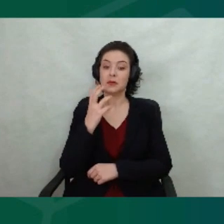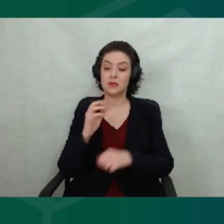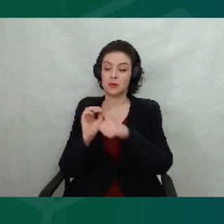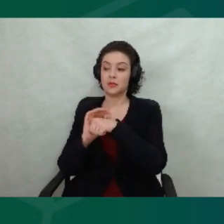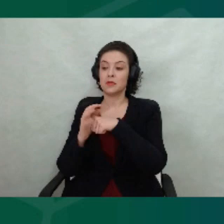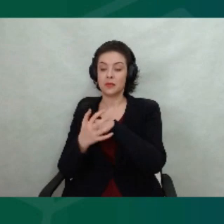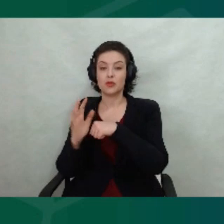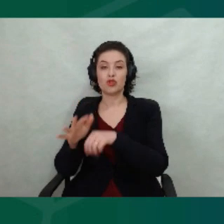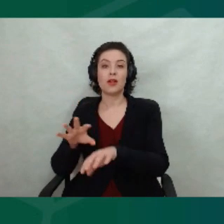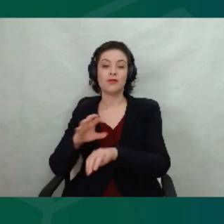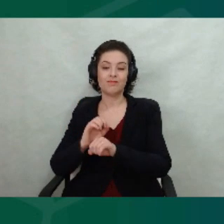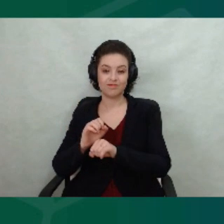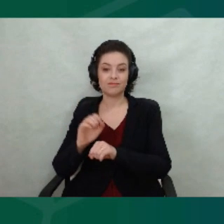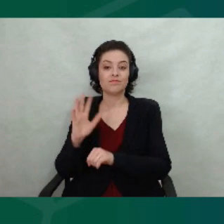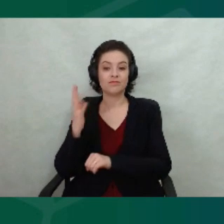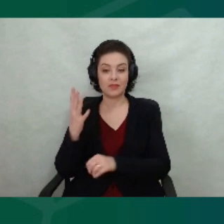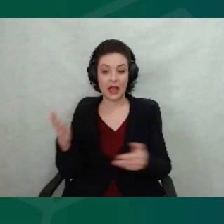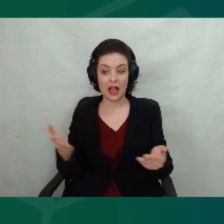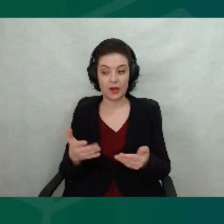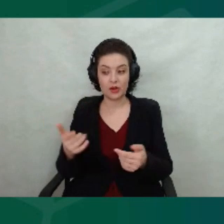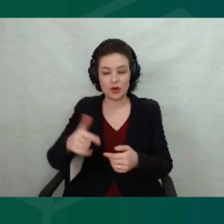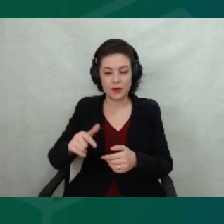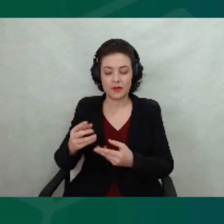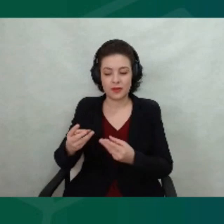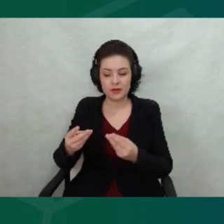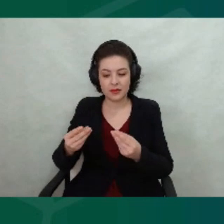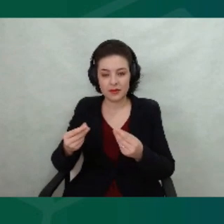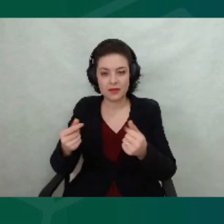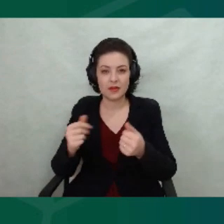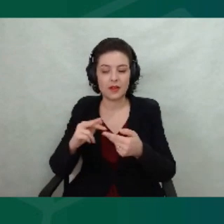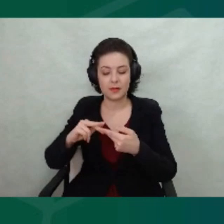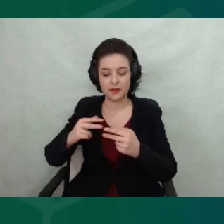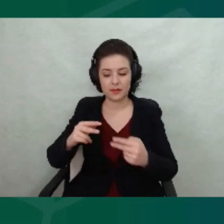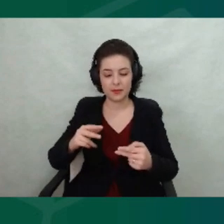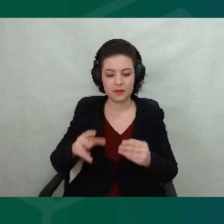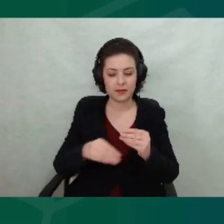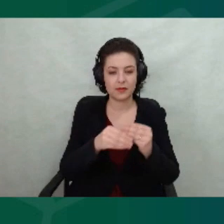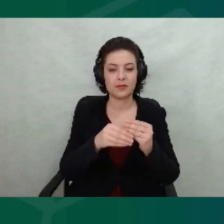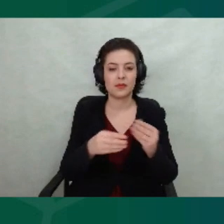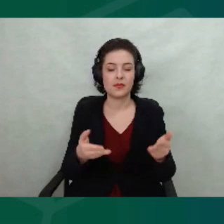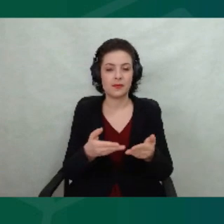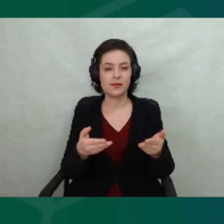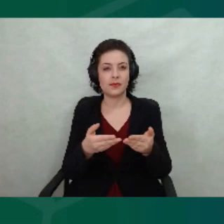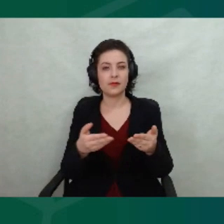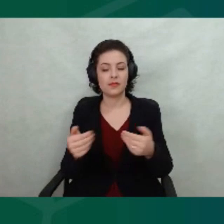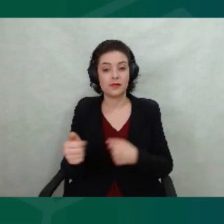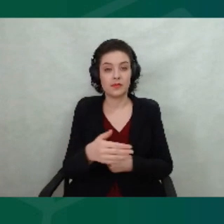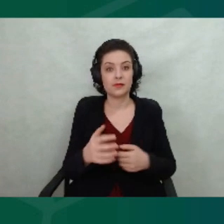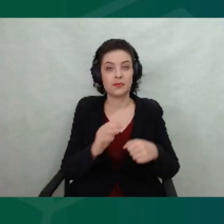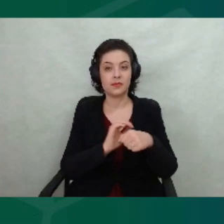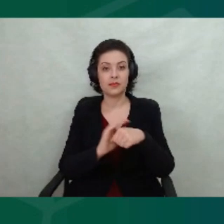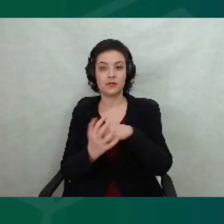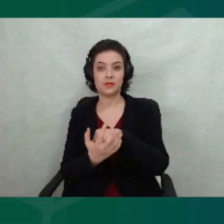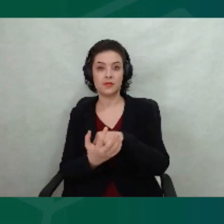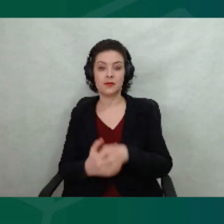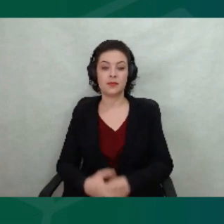né? E agora, recentemente, para nós, o Covid-19. O vírus